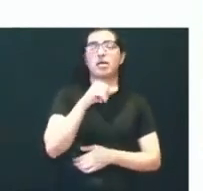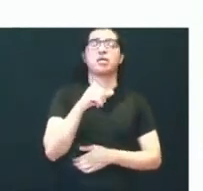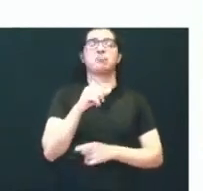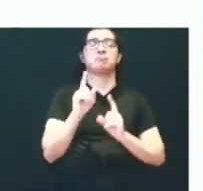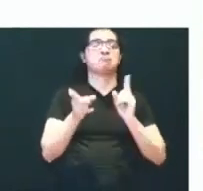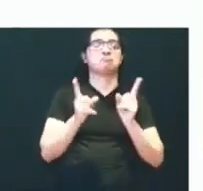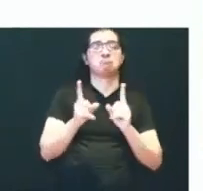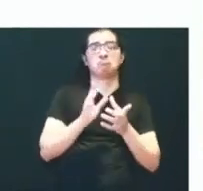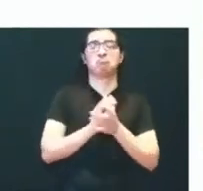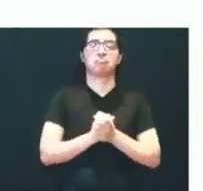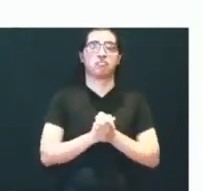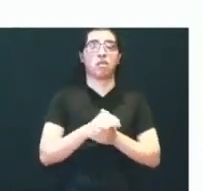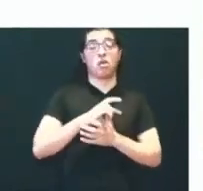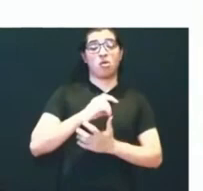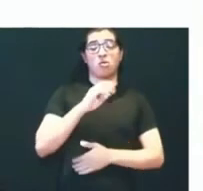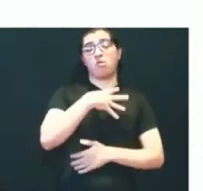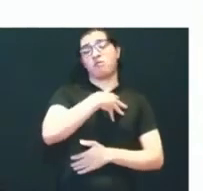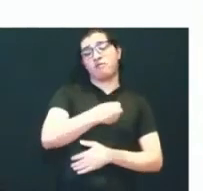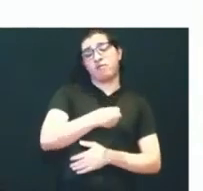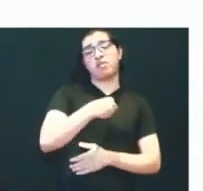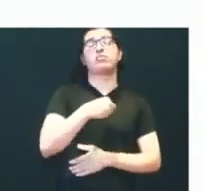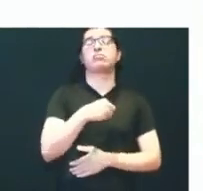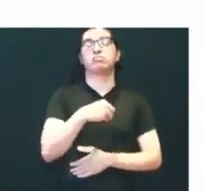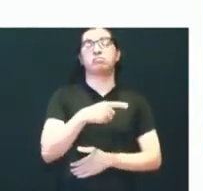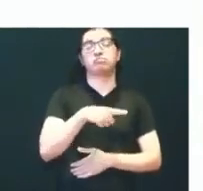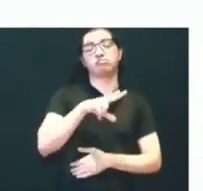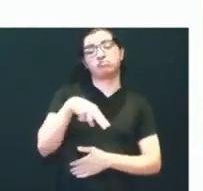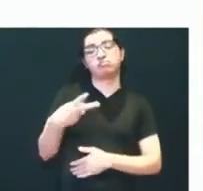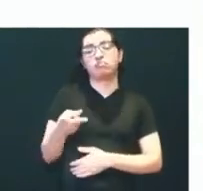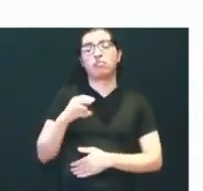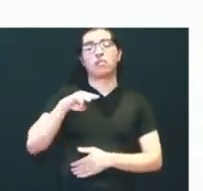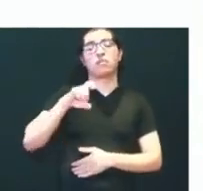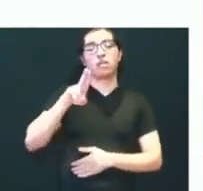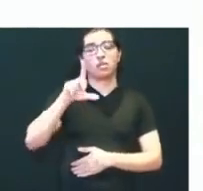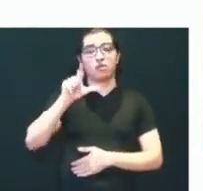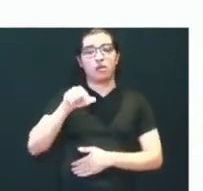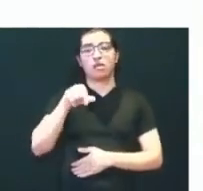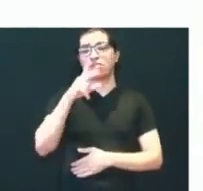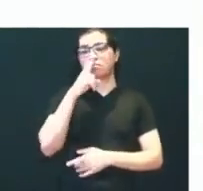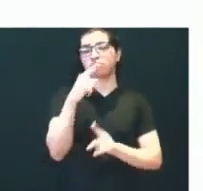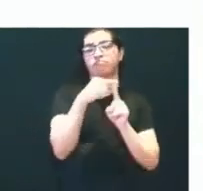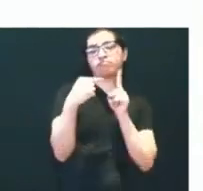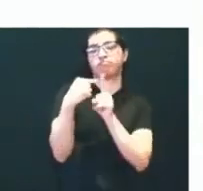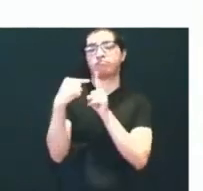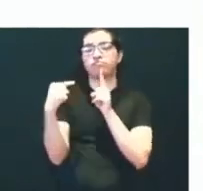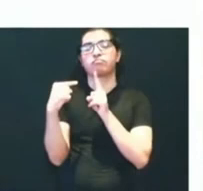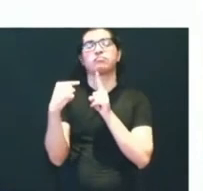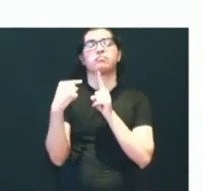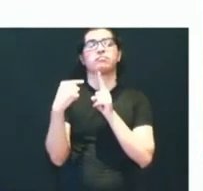mãe, ou então um dos filhos do paciente. Ou seja, a medula é metade